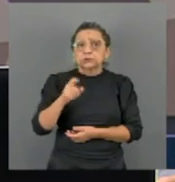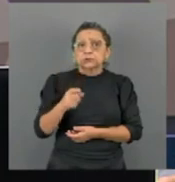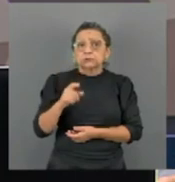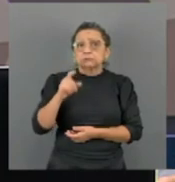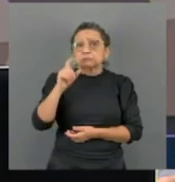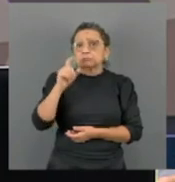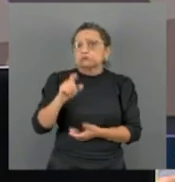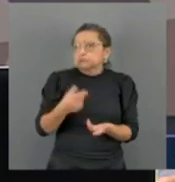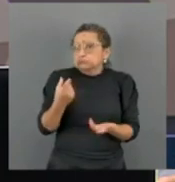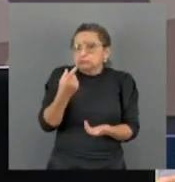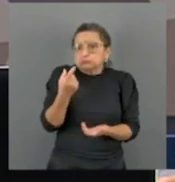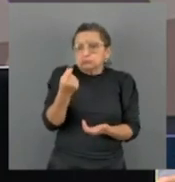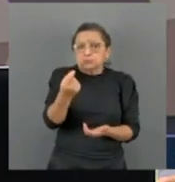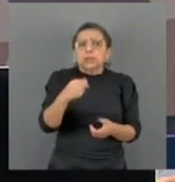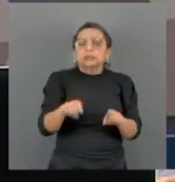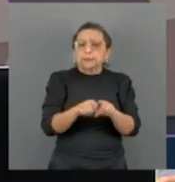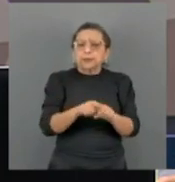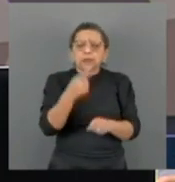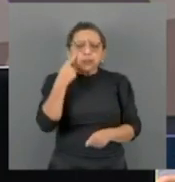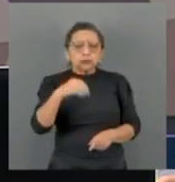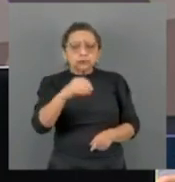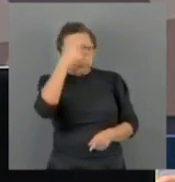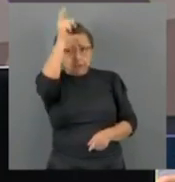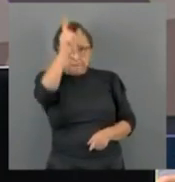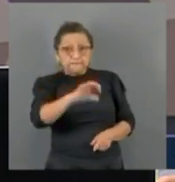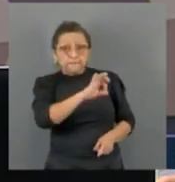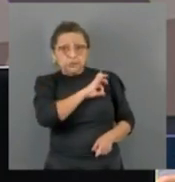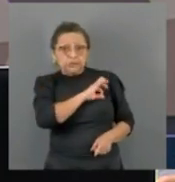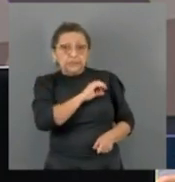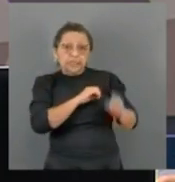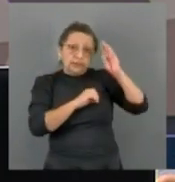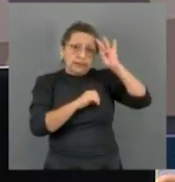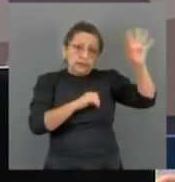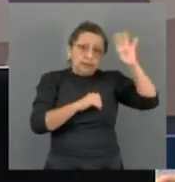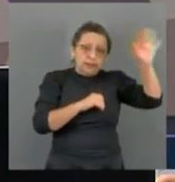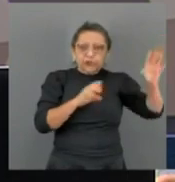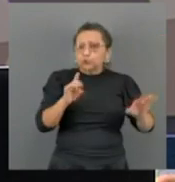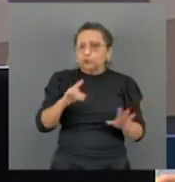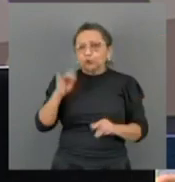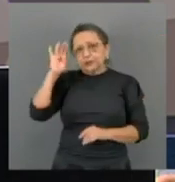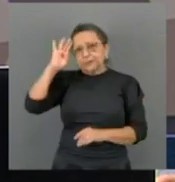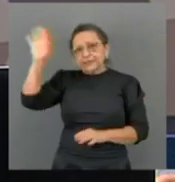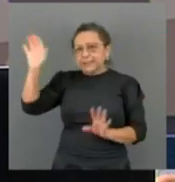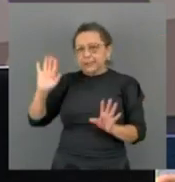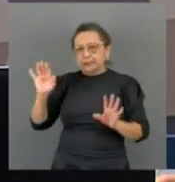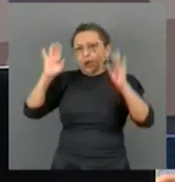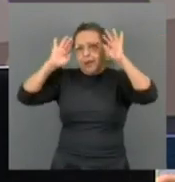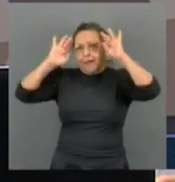desfinanciar os policiais de pensamento. Faz sentido?